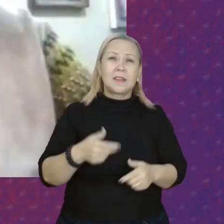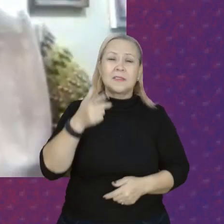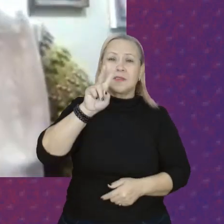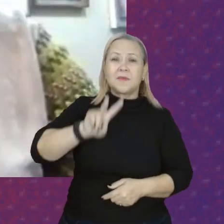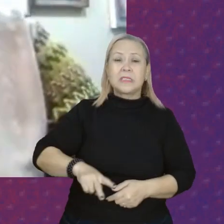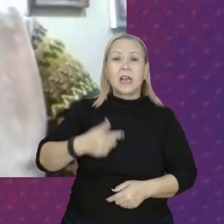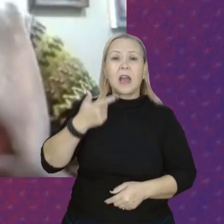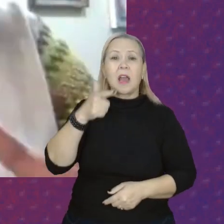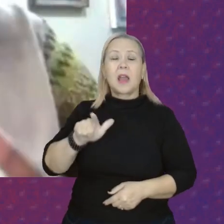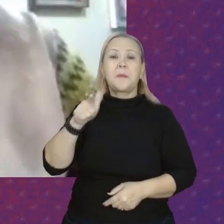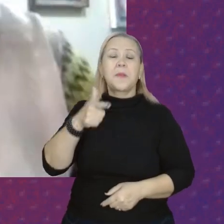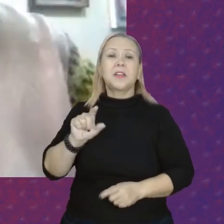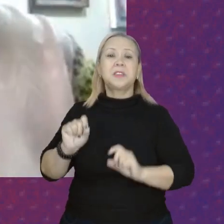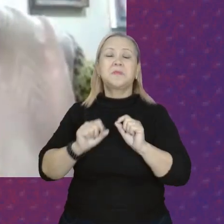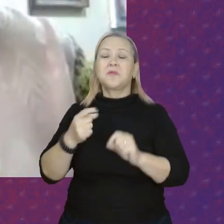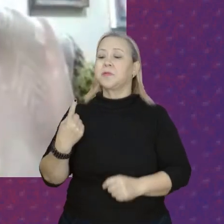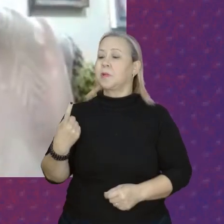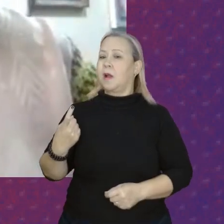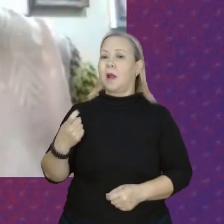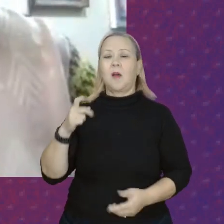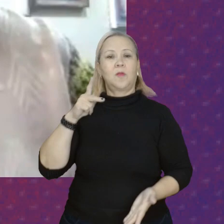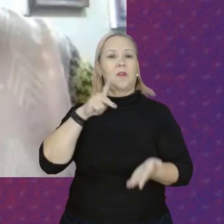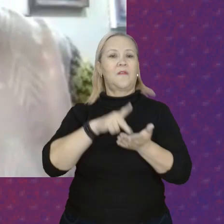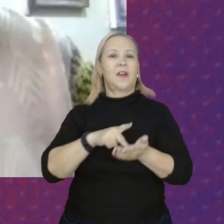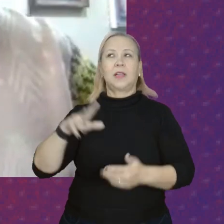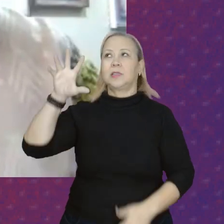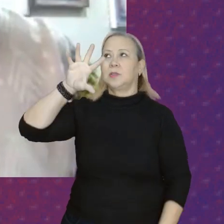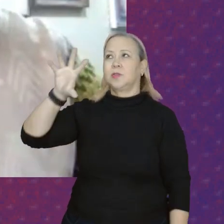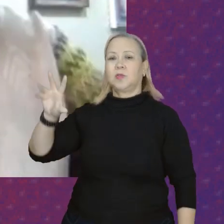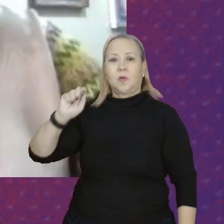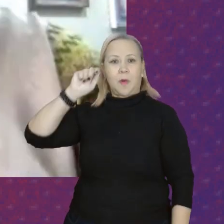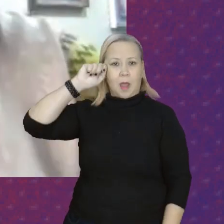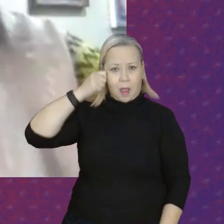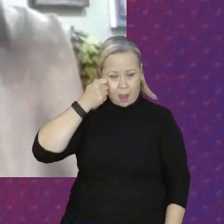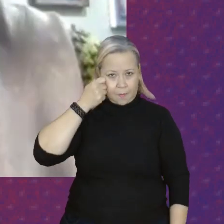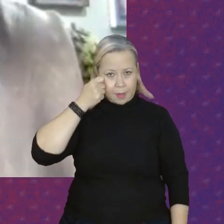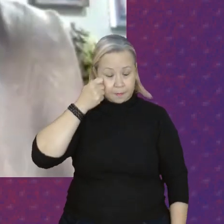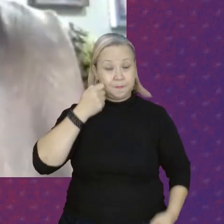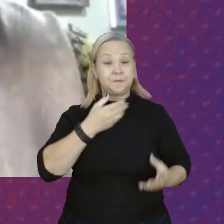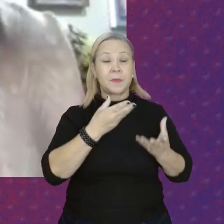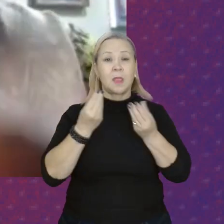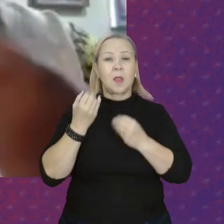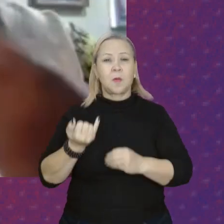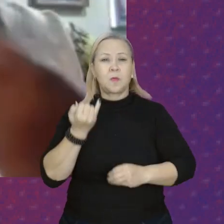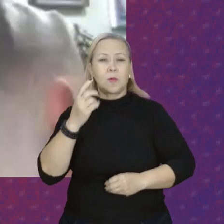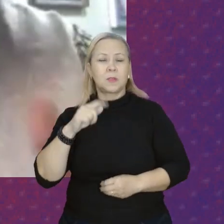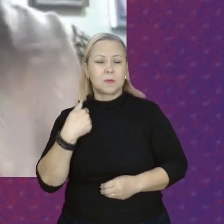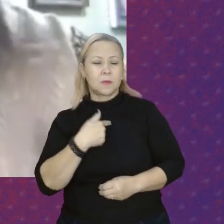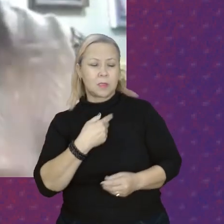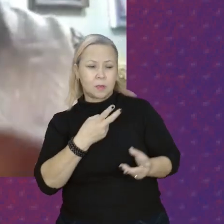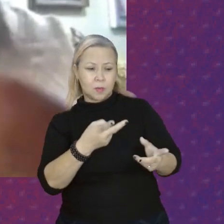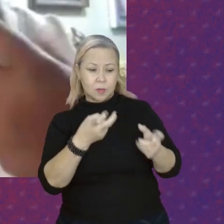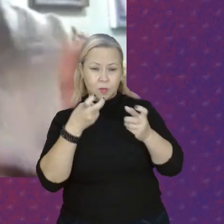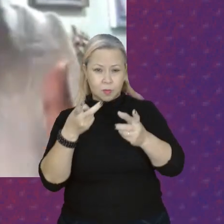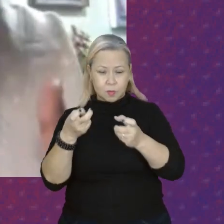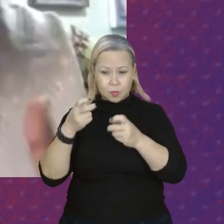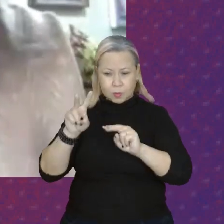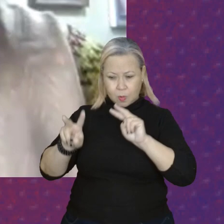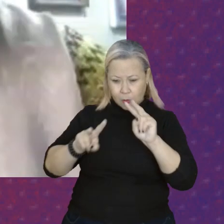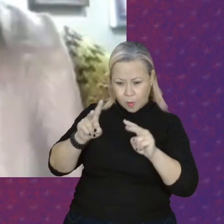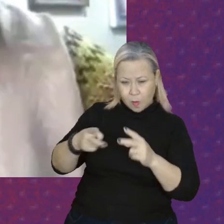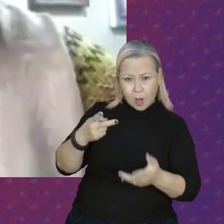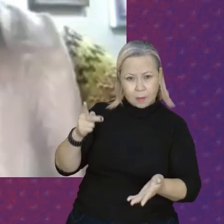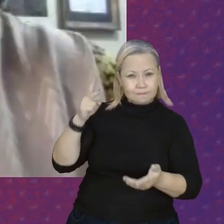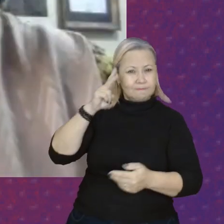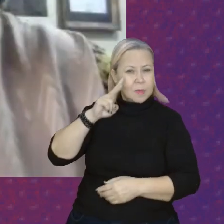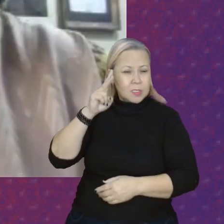como se fosse a única verdade sobre a África. E é muito importante a gente olhar para os fatos, olhar para a